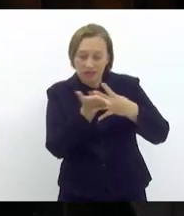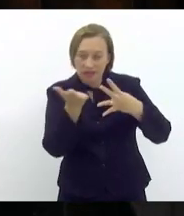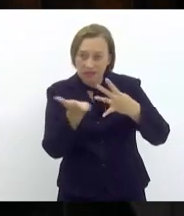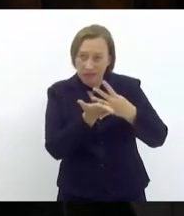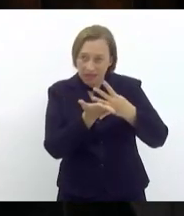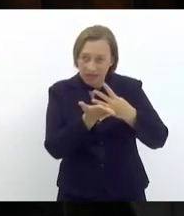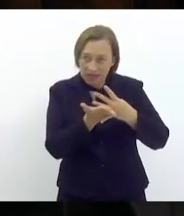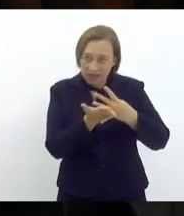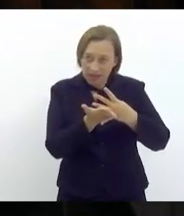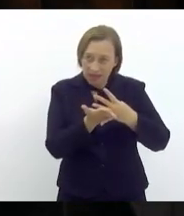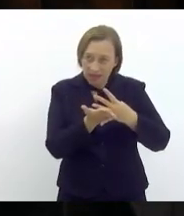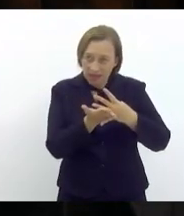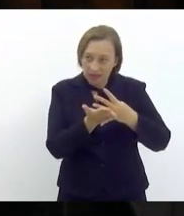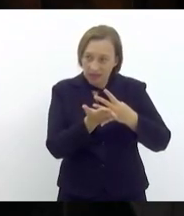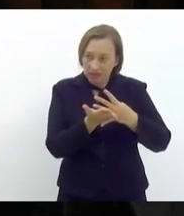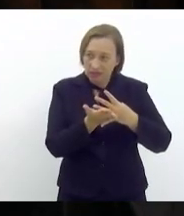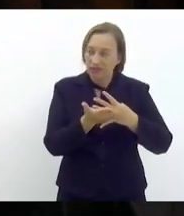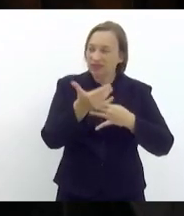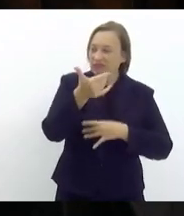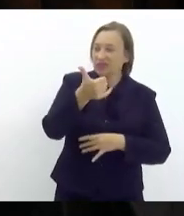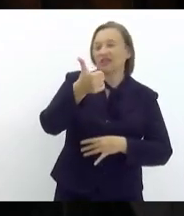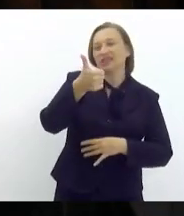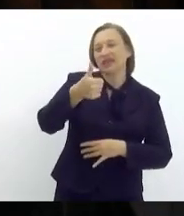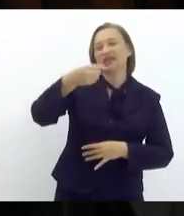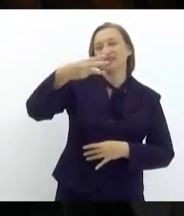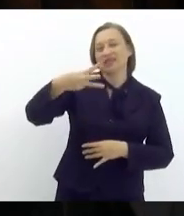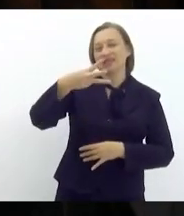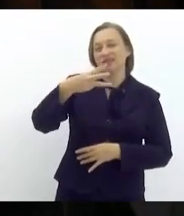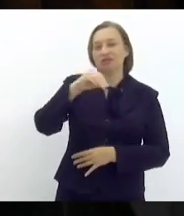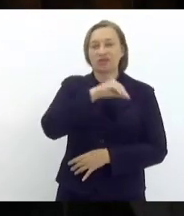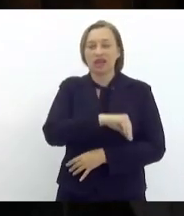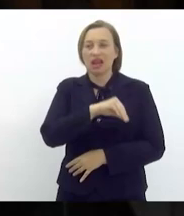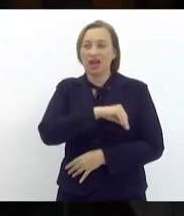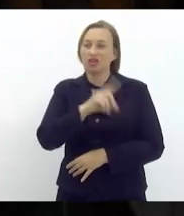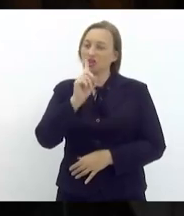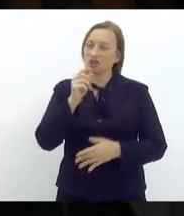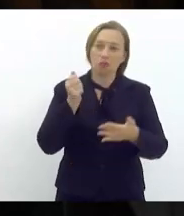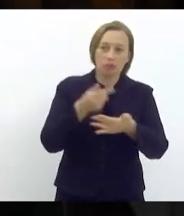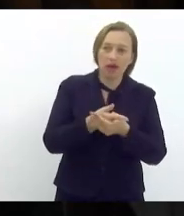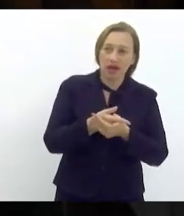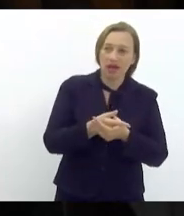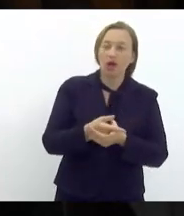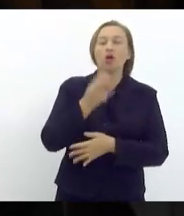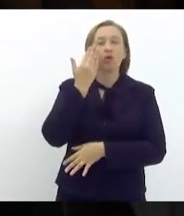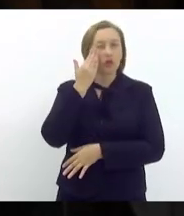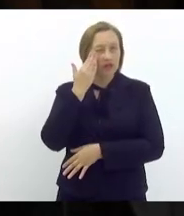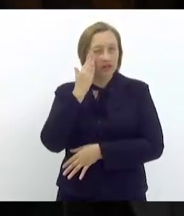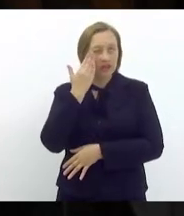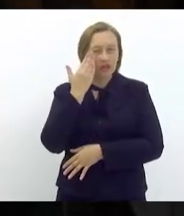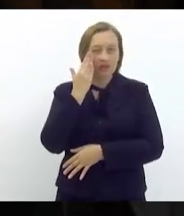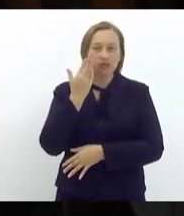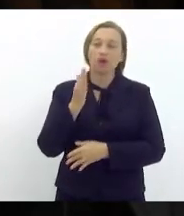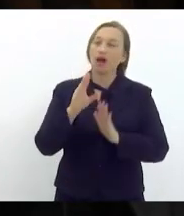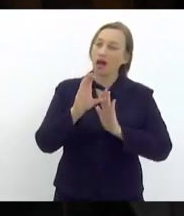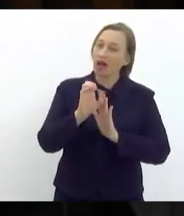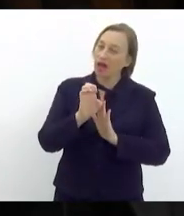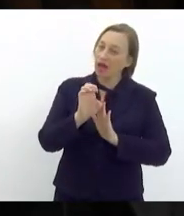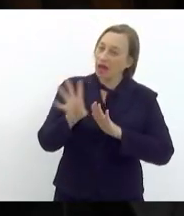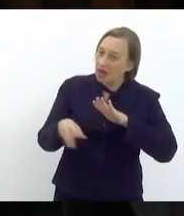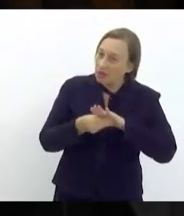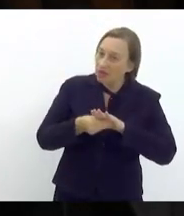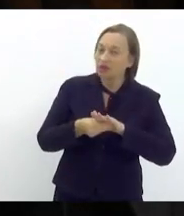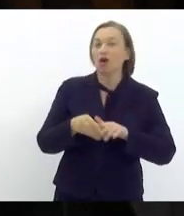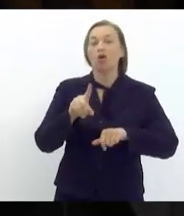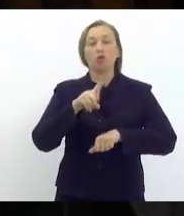terceiro que não tenha sido paga eu entendo o espírito da emenda que é no momento